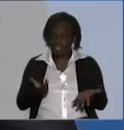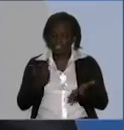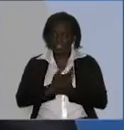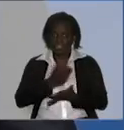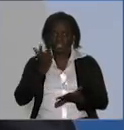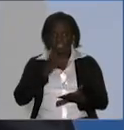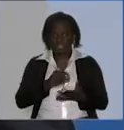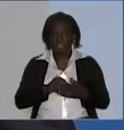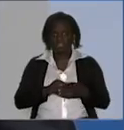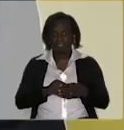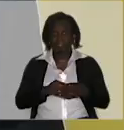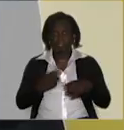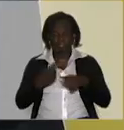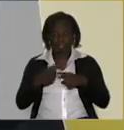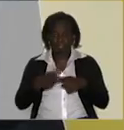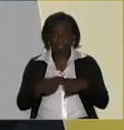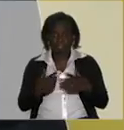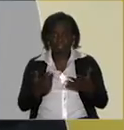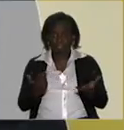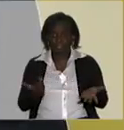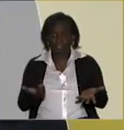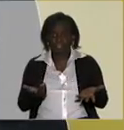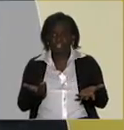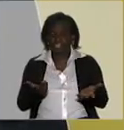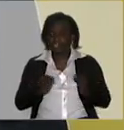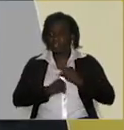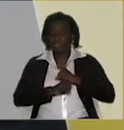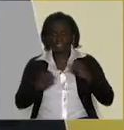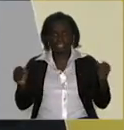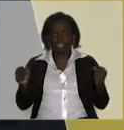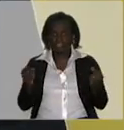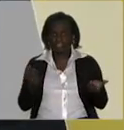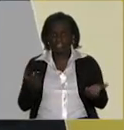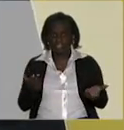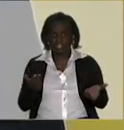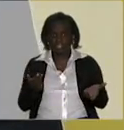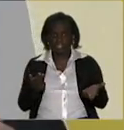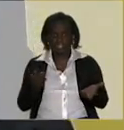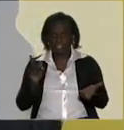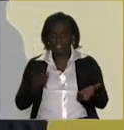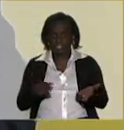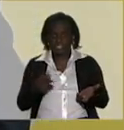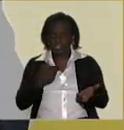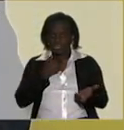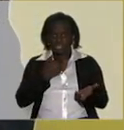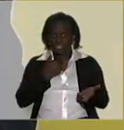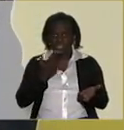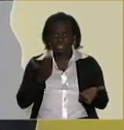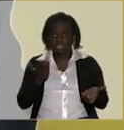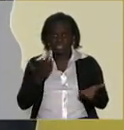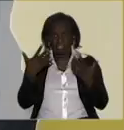aconteça? Para que isso aconteça. Porque é incabível. É uma coisa